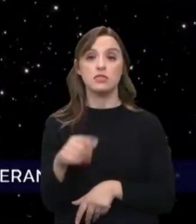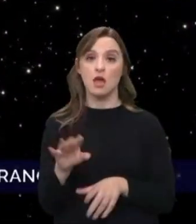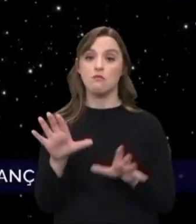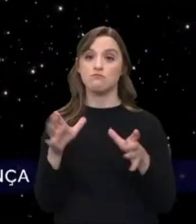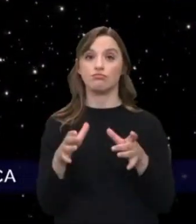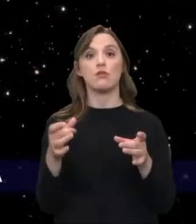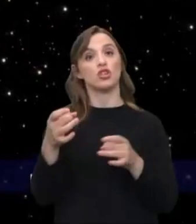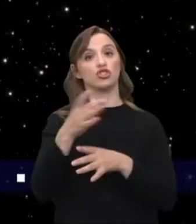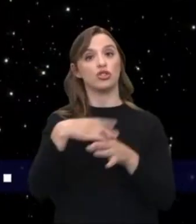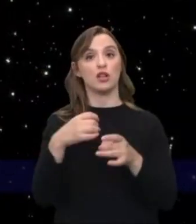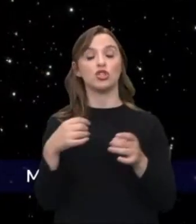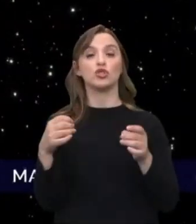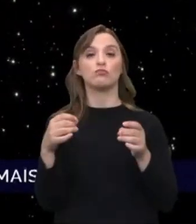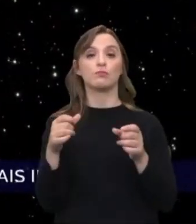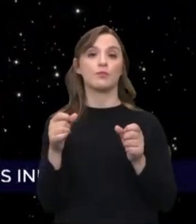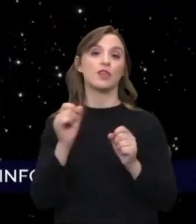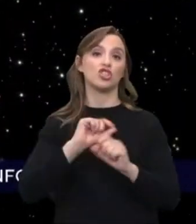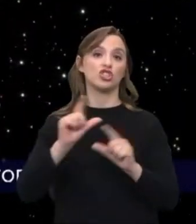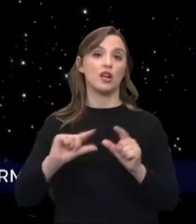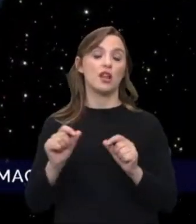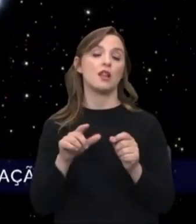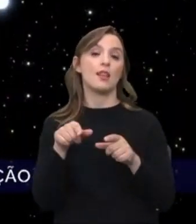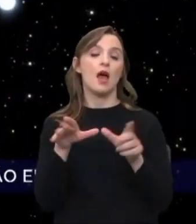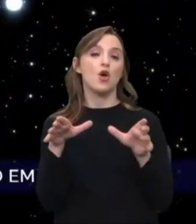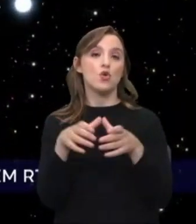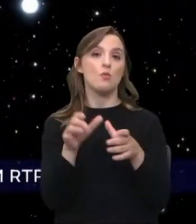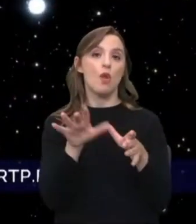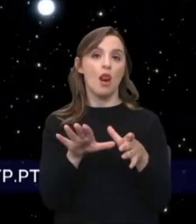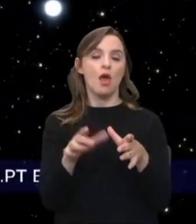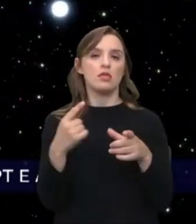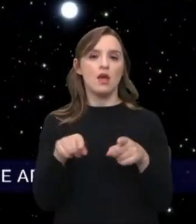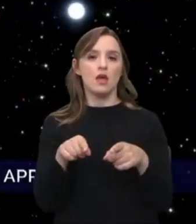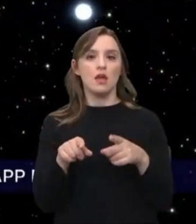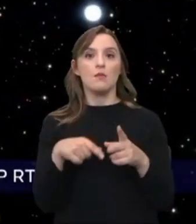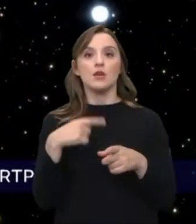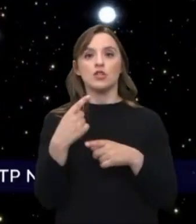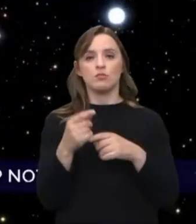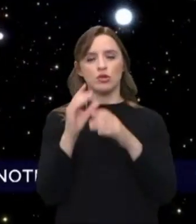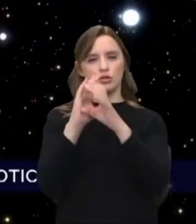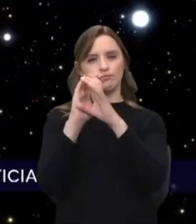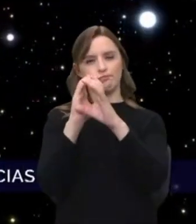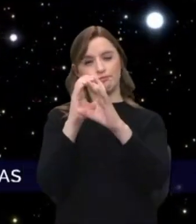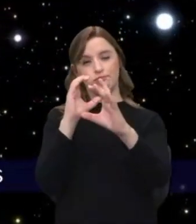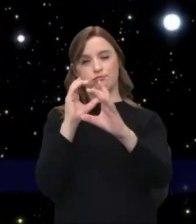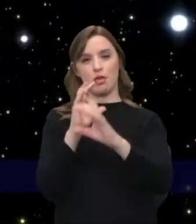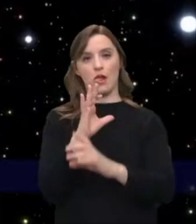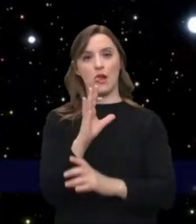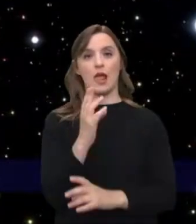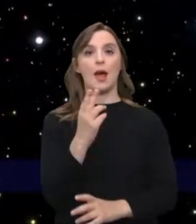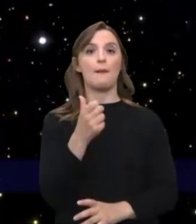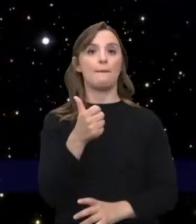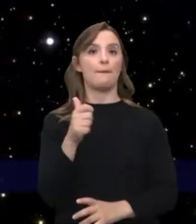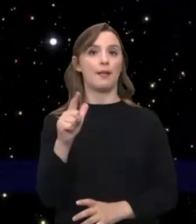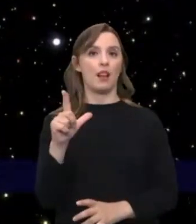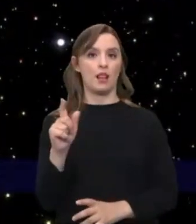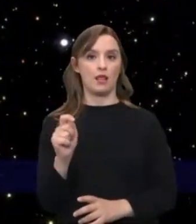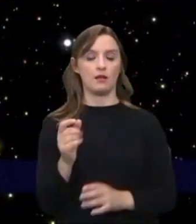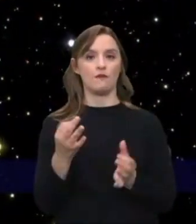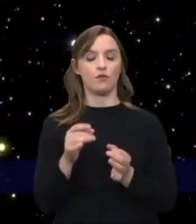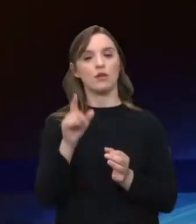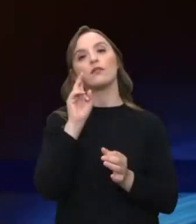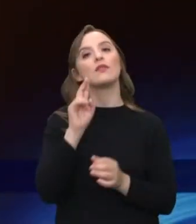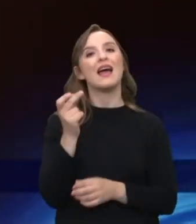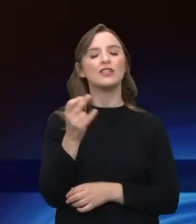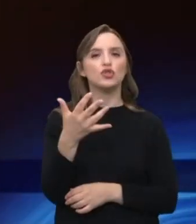buraco negro de massa intermédia. Até que o Hubble, e depois de 12 anos de observação do enxame globular da nossa